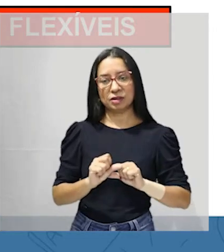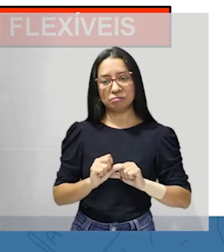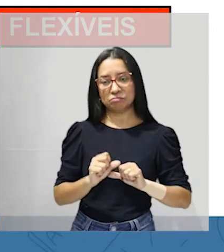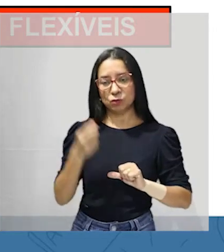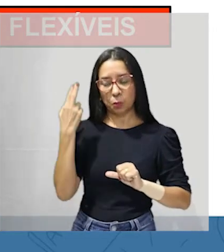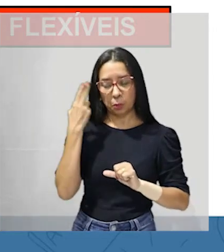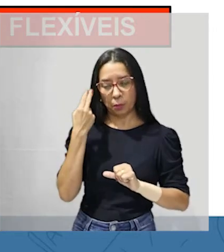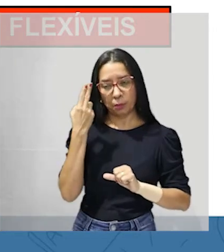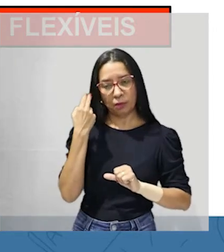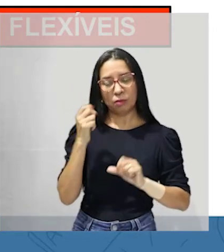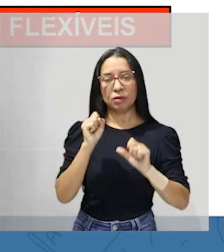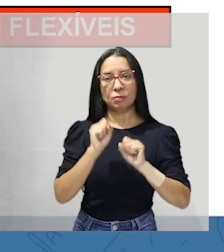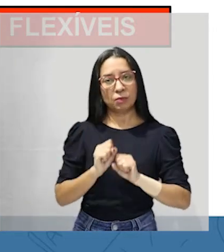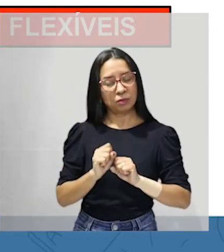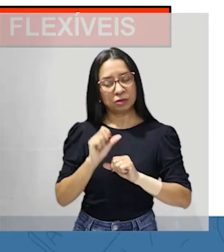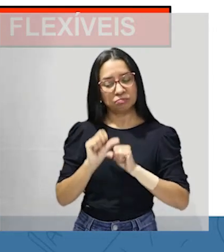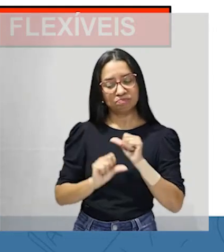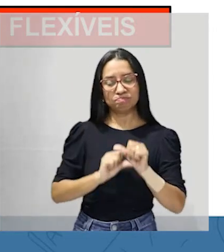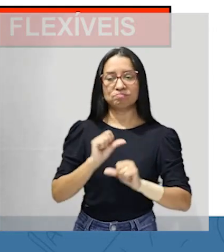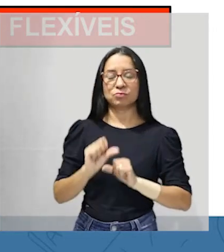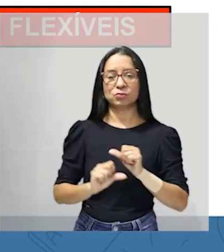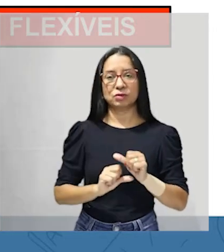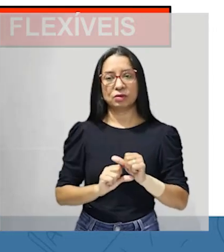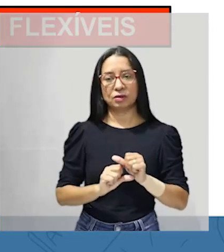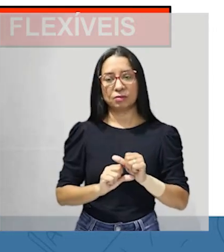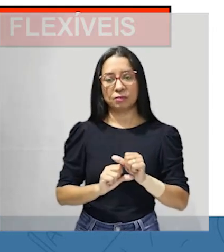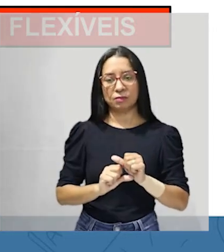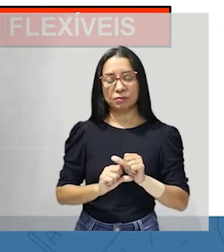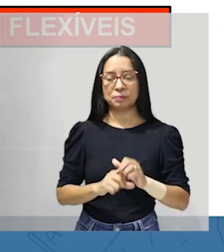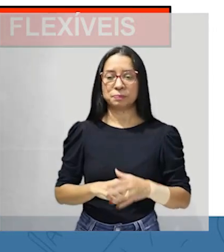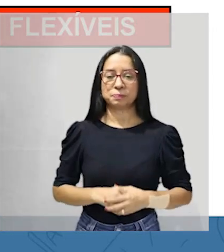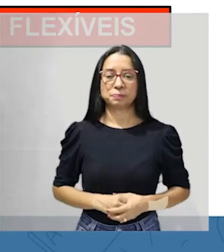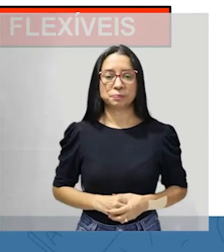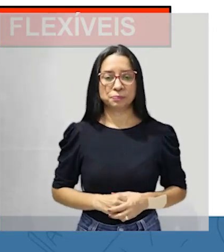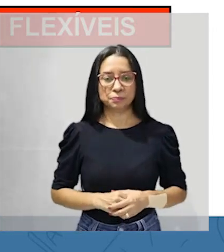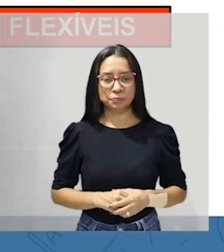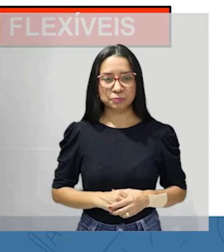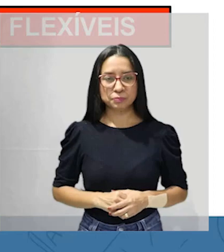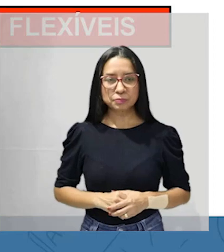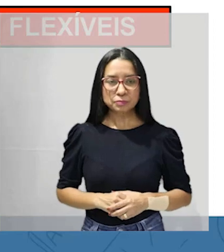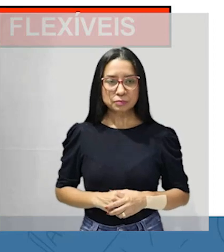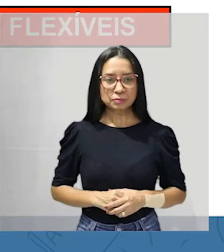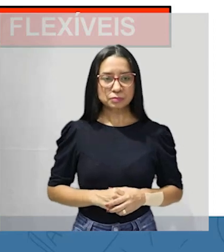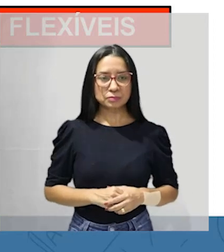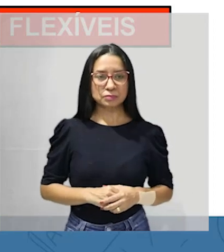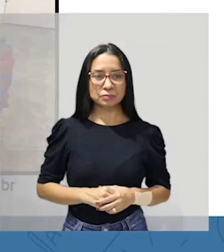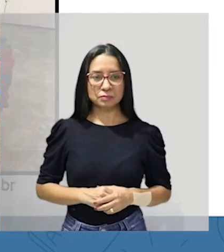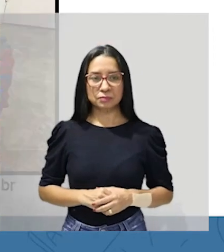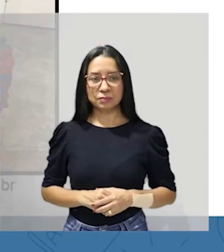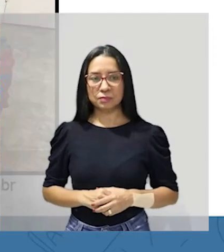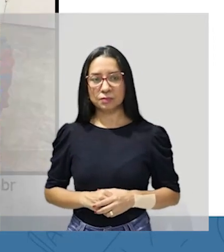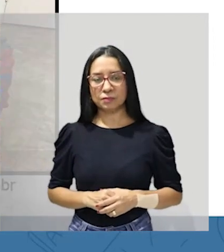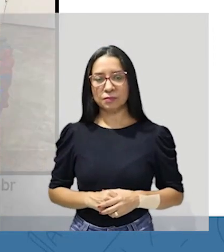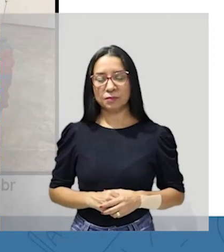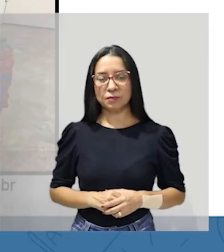flexíveis que podem ser mudadas podem ser alteradas brinquedo